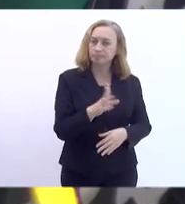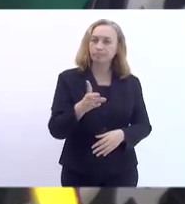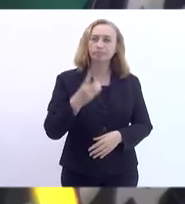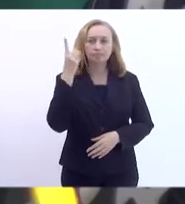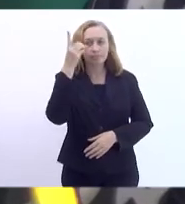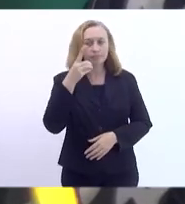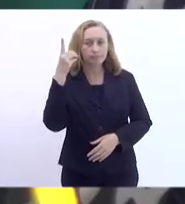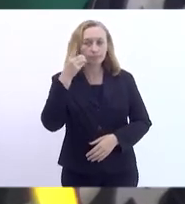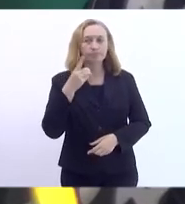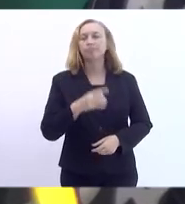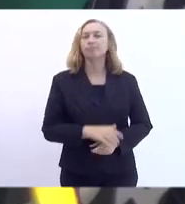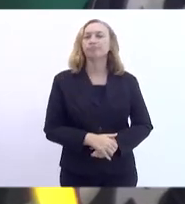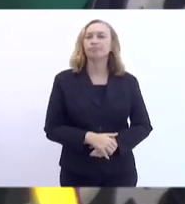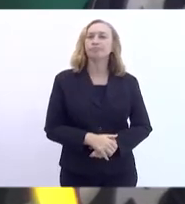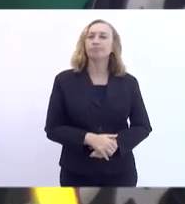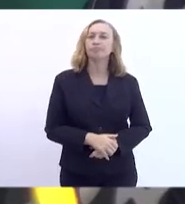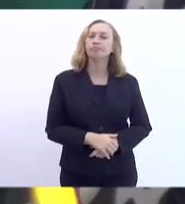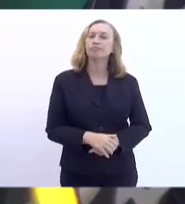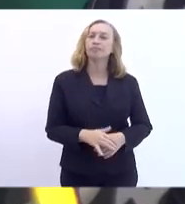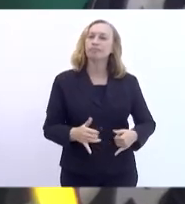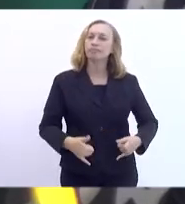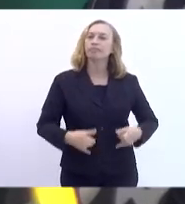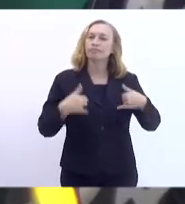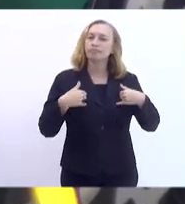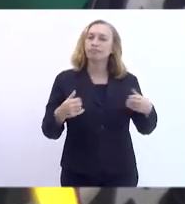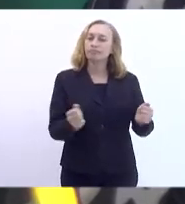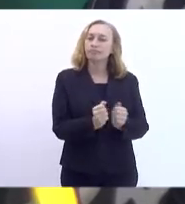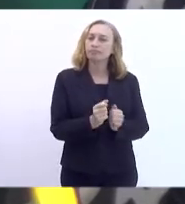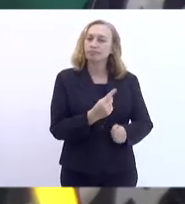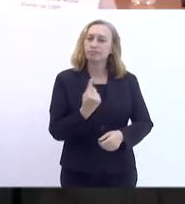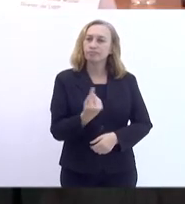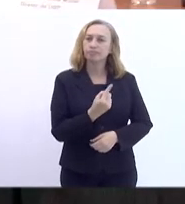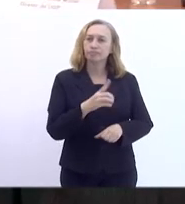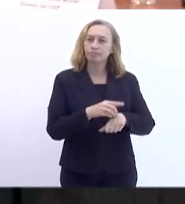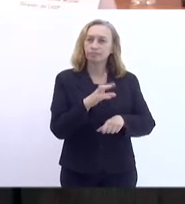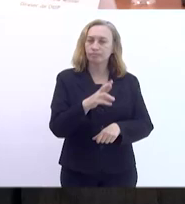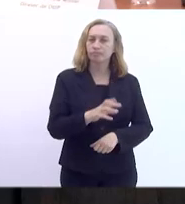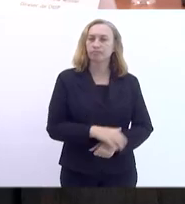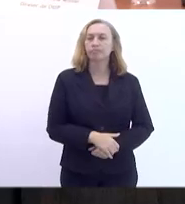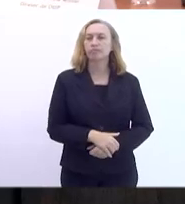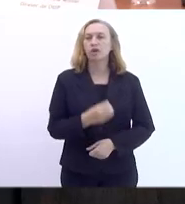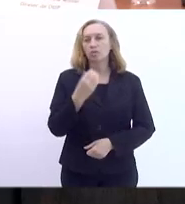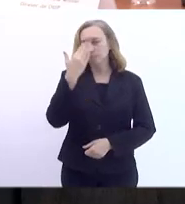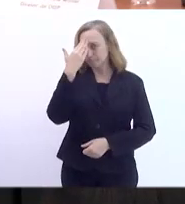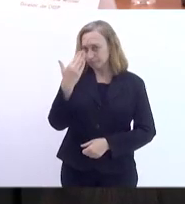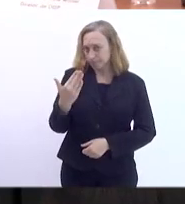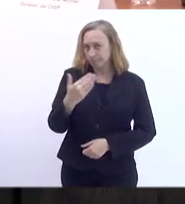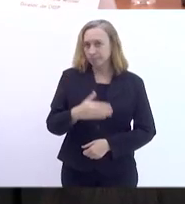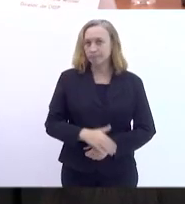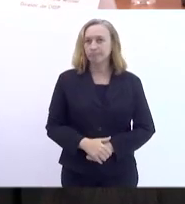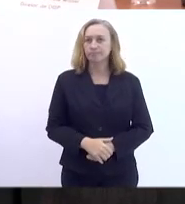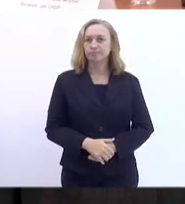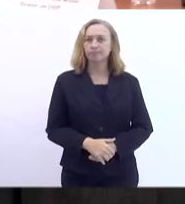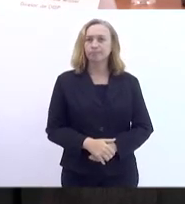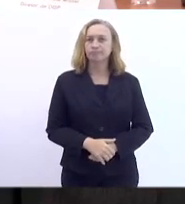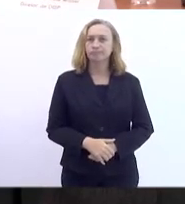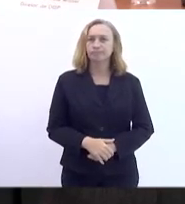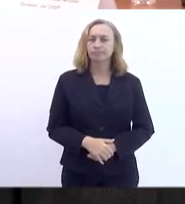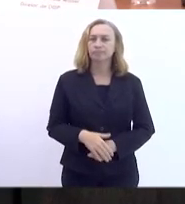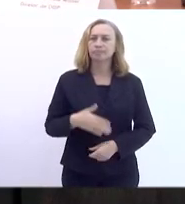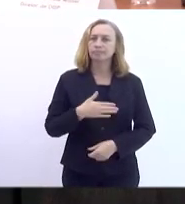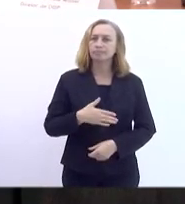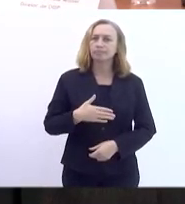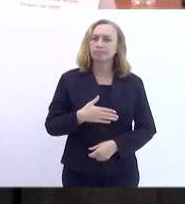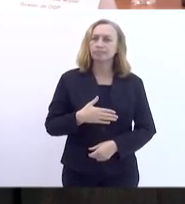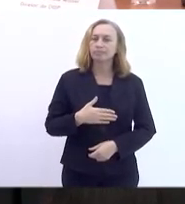Parlamento Fluminense dizer que muito nos honra ter o senhor aqui conosco torno obrigado é o chá de dizer que o